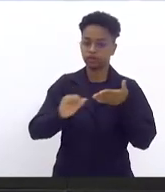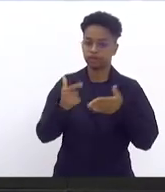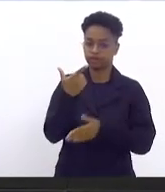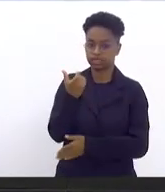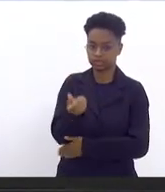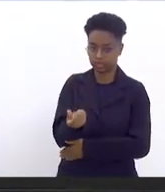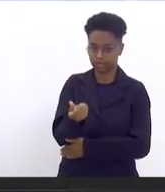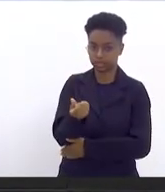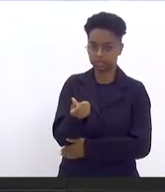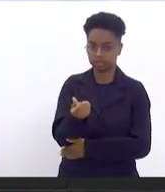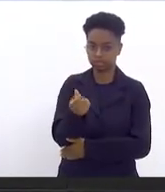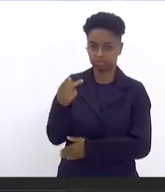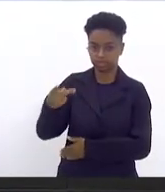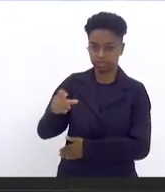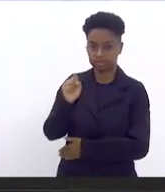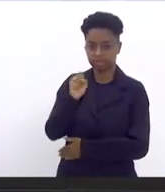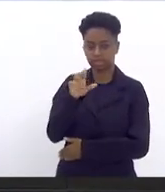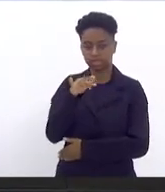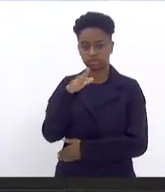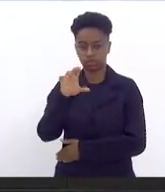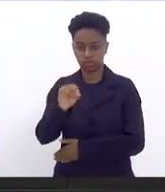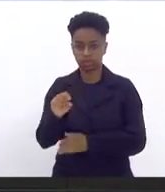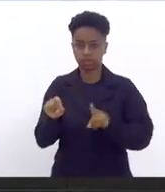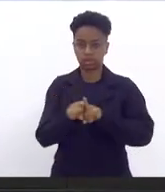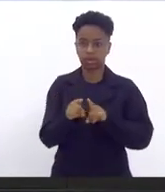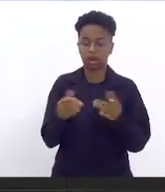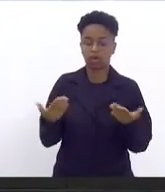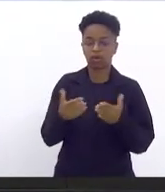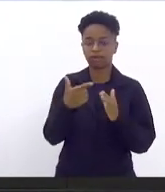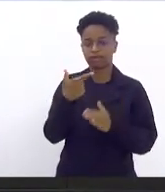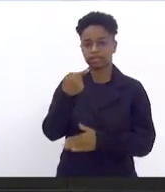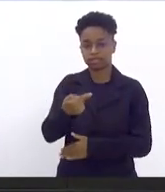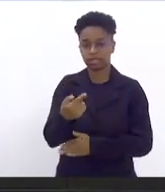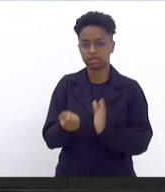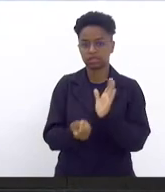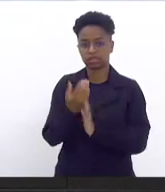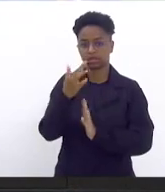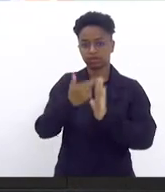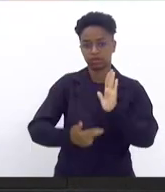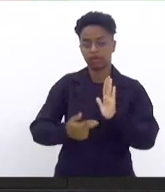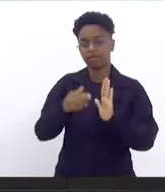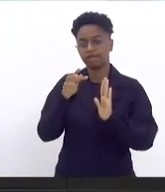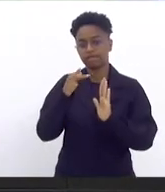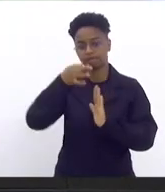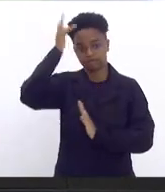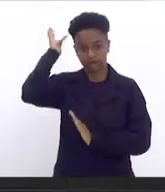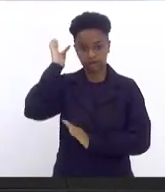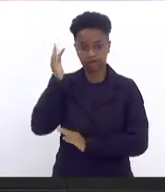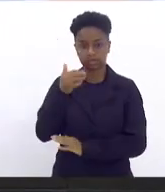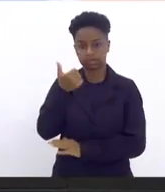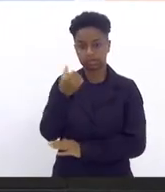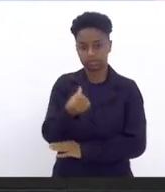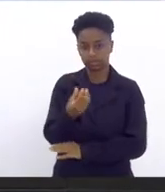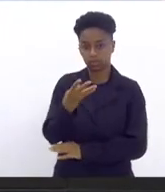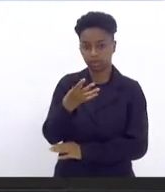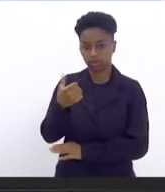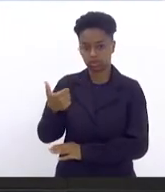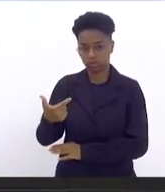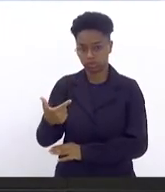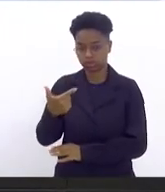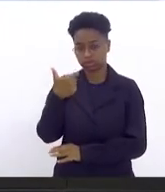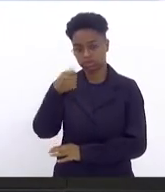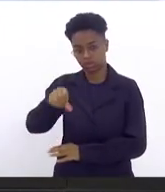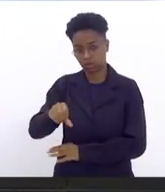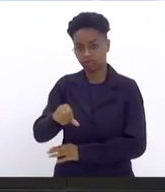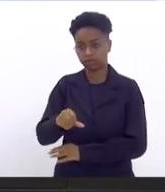do deputado doutor Serginho. 27 da pauta, relatoria do deputado Fred Pacheco. PL 1642-19, de autoria da